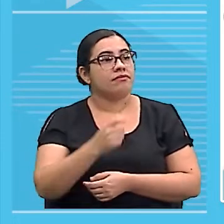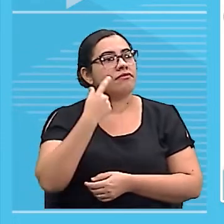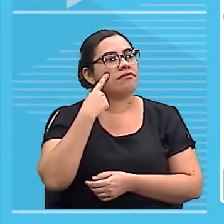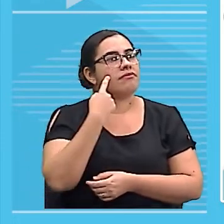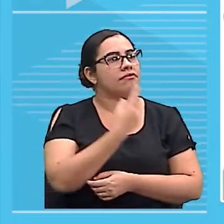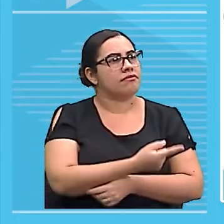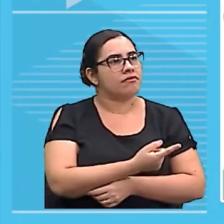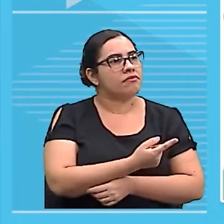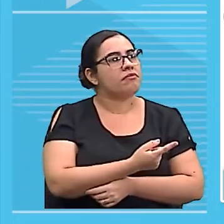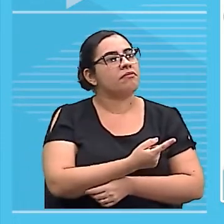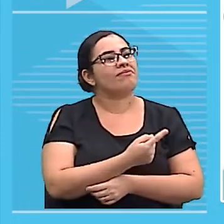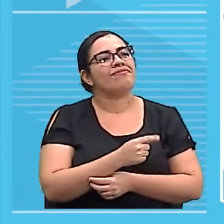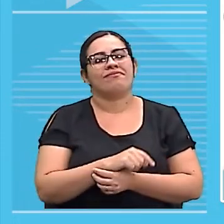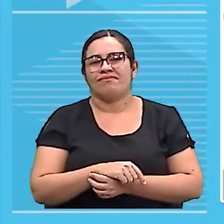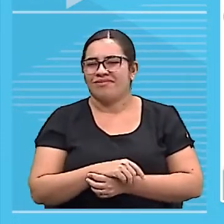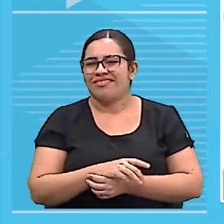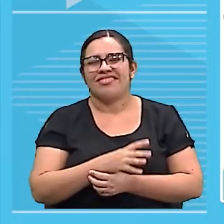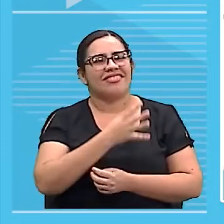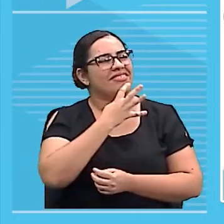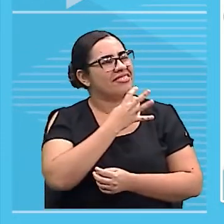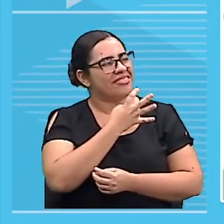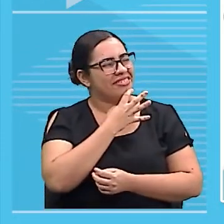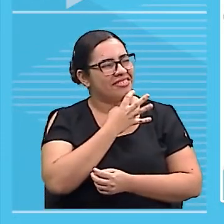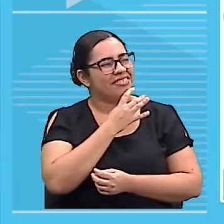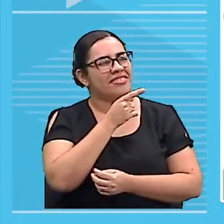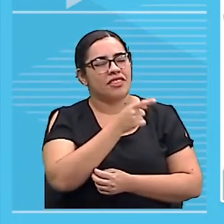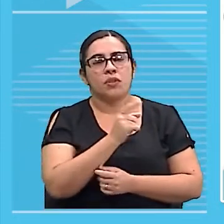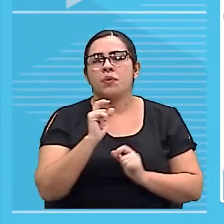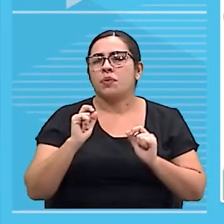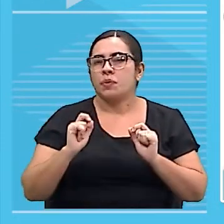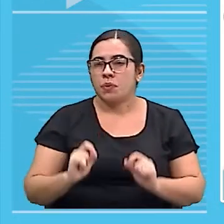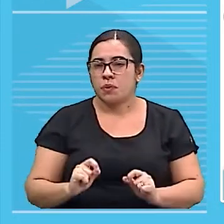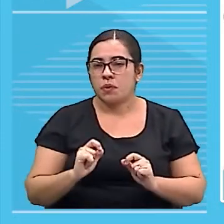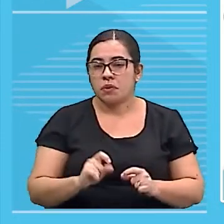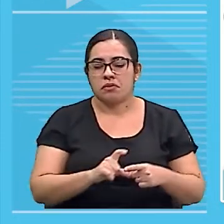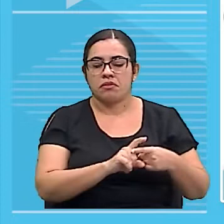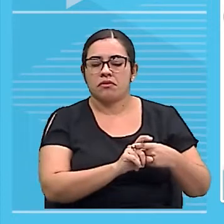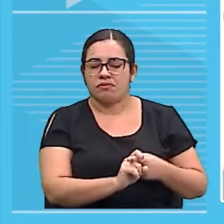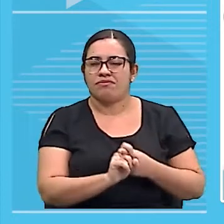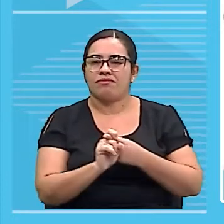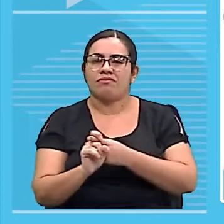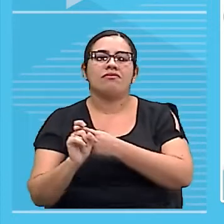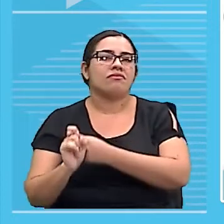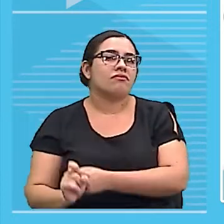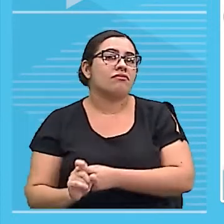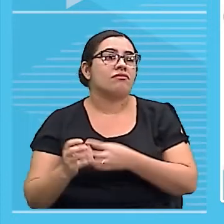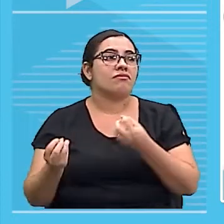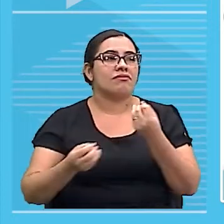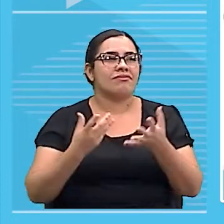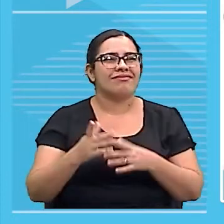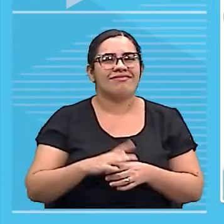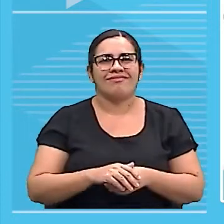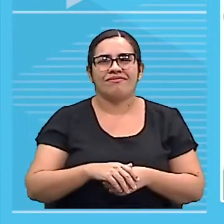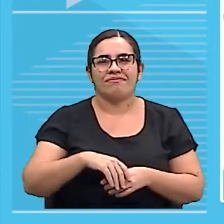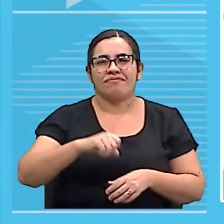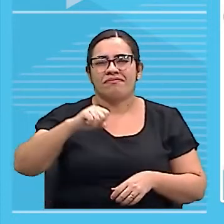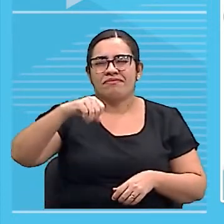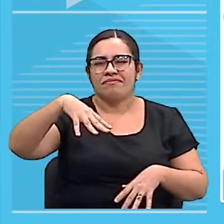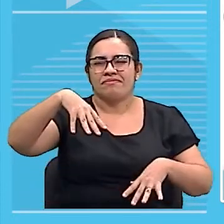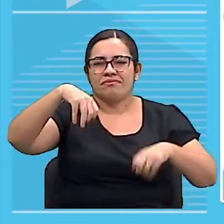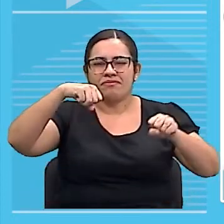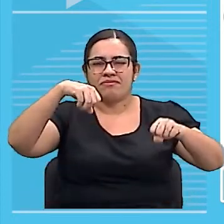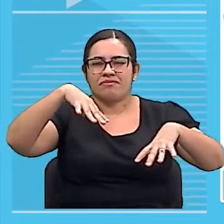aqui eu tenho o maior exemplo que nós podemos ter de associações de resistores de são os piscas-piscas